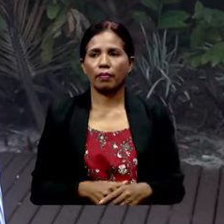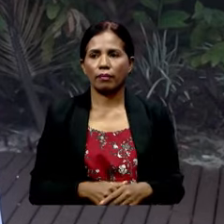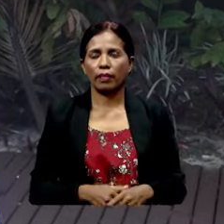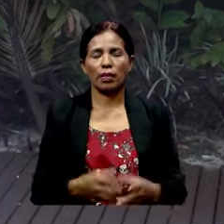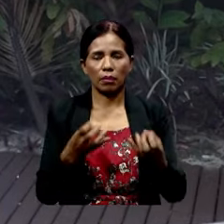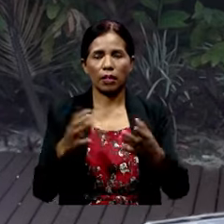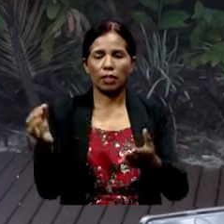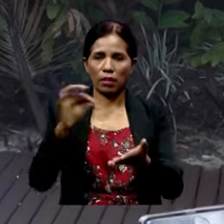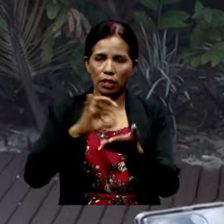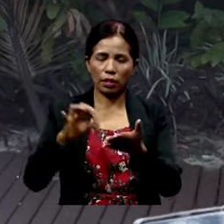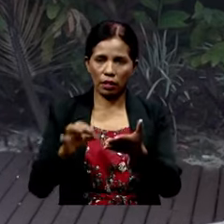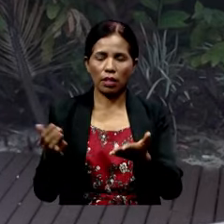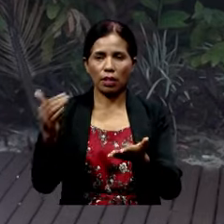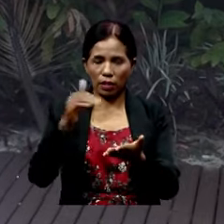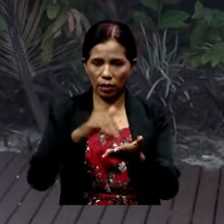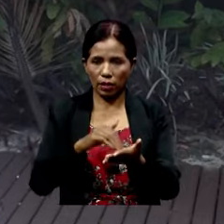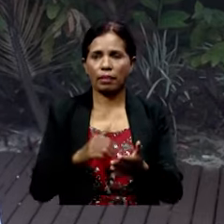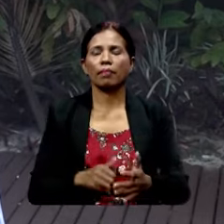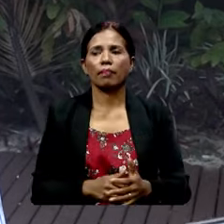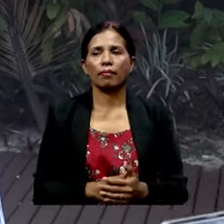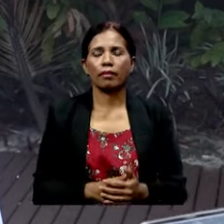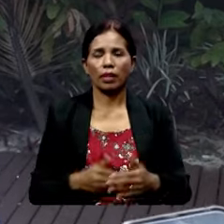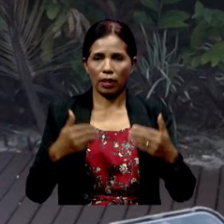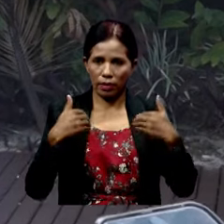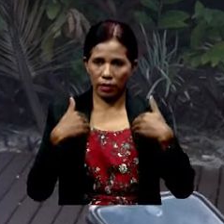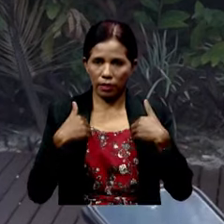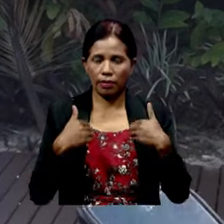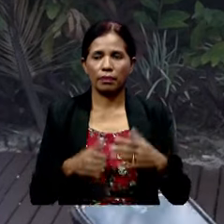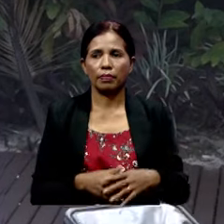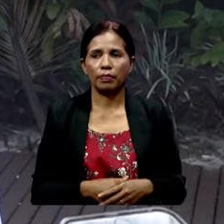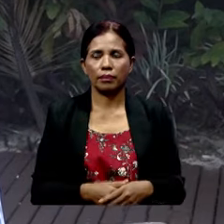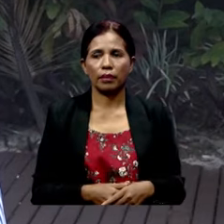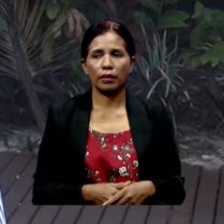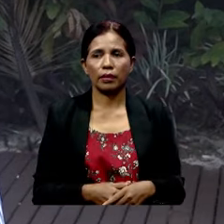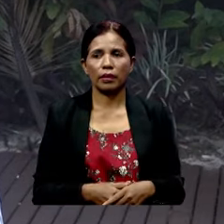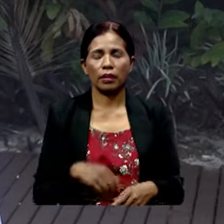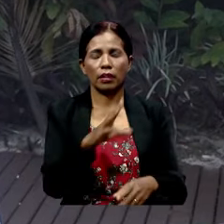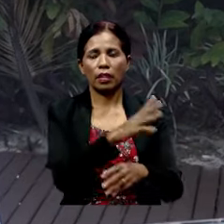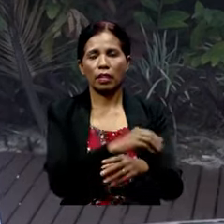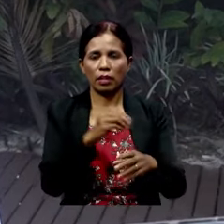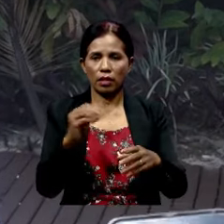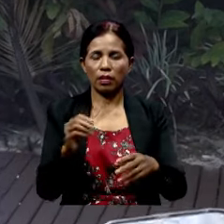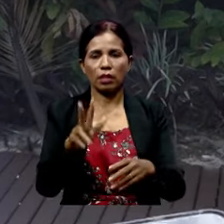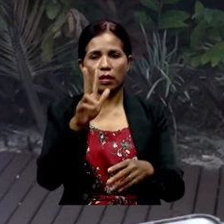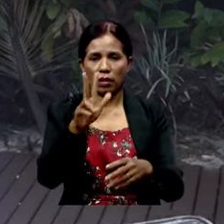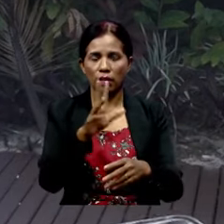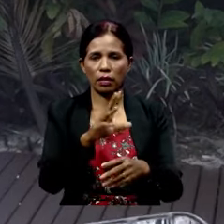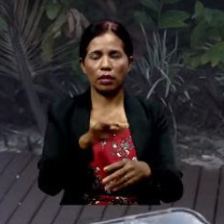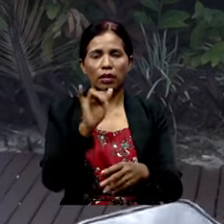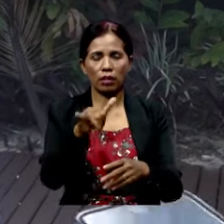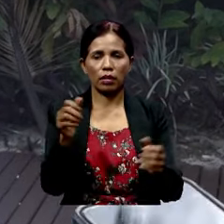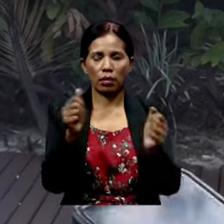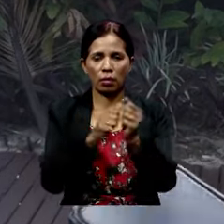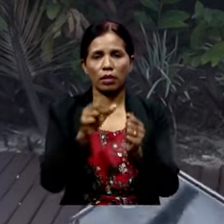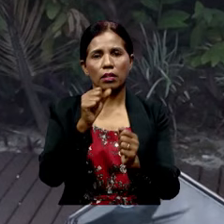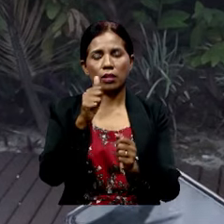se assinatã, né? Cata que há na threshold, que faz que mínima ba acordo Samoa,